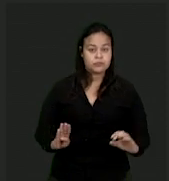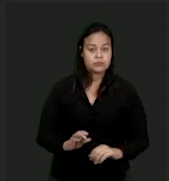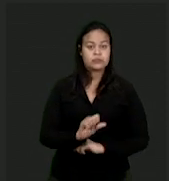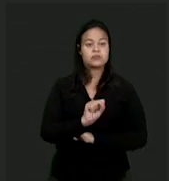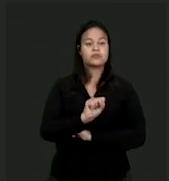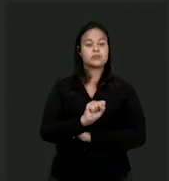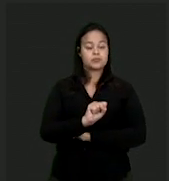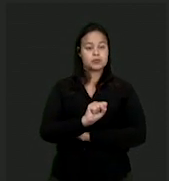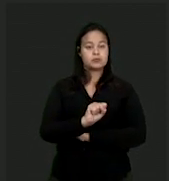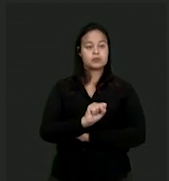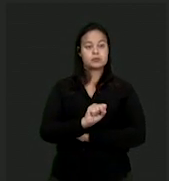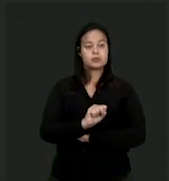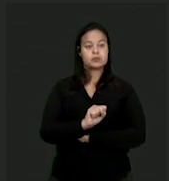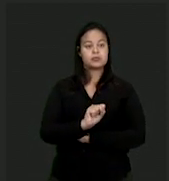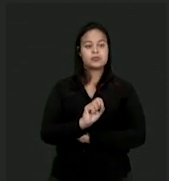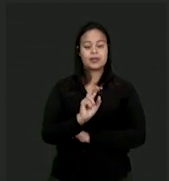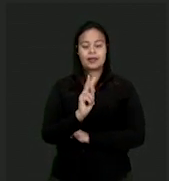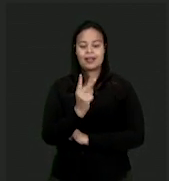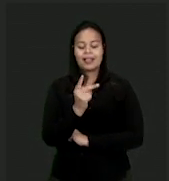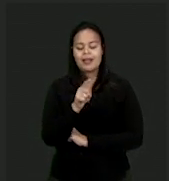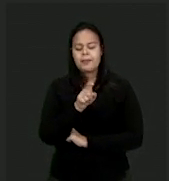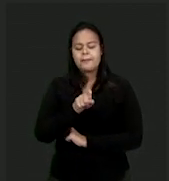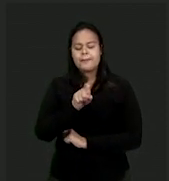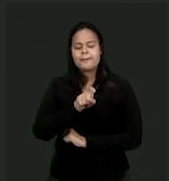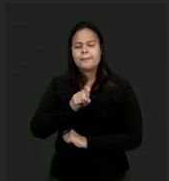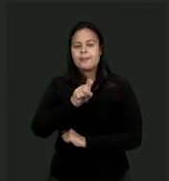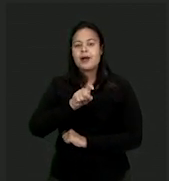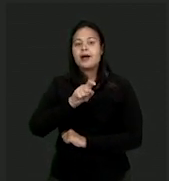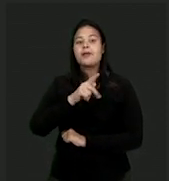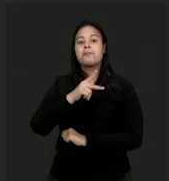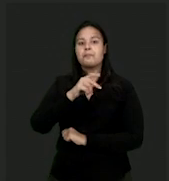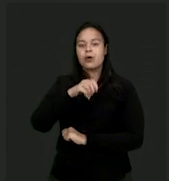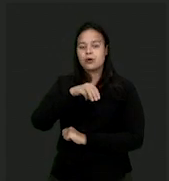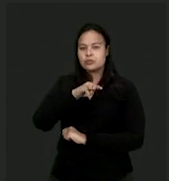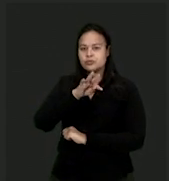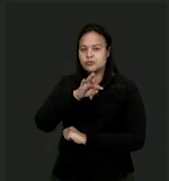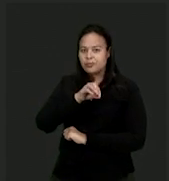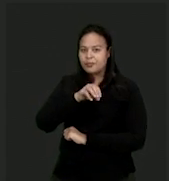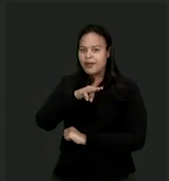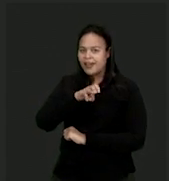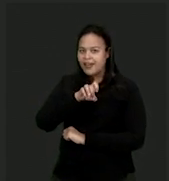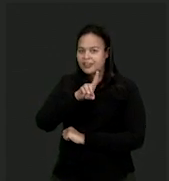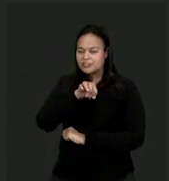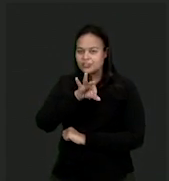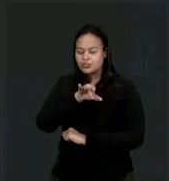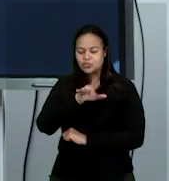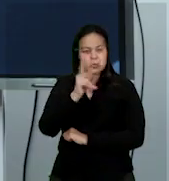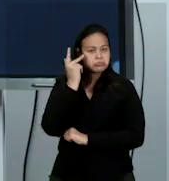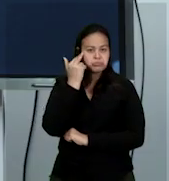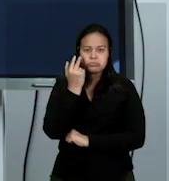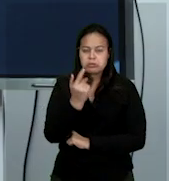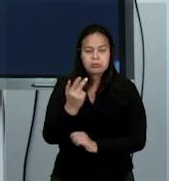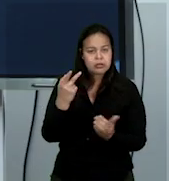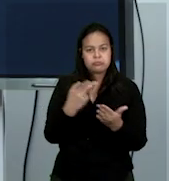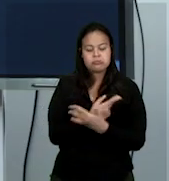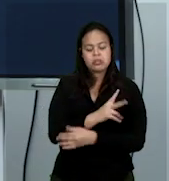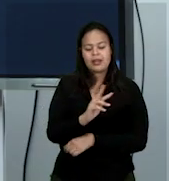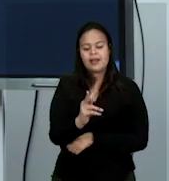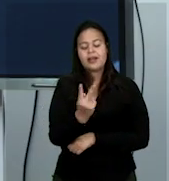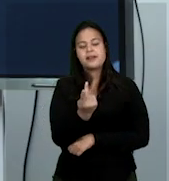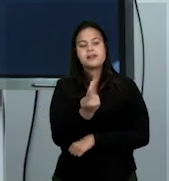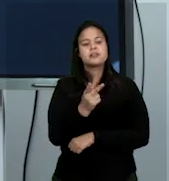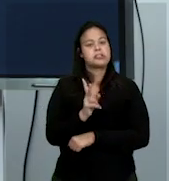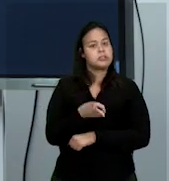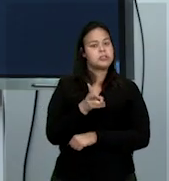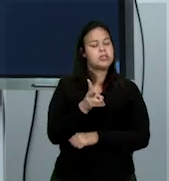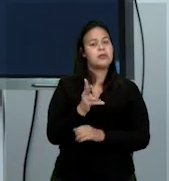e H está bem no meio. Como sempre, o H aqui vai estar no meio. Isso é muito comum de acontecer, né? Sempre o H está no